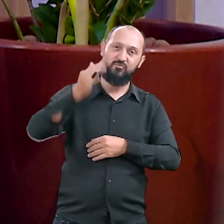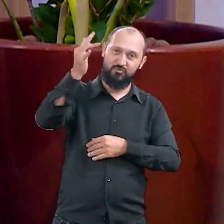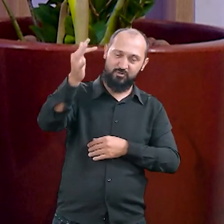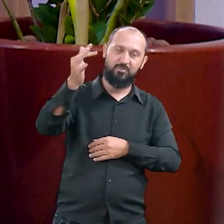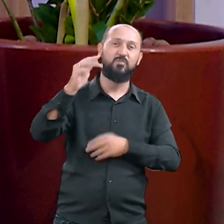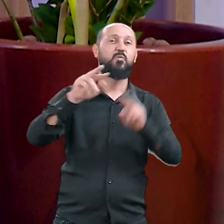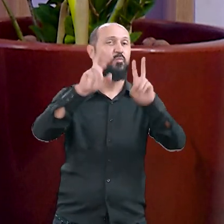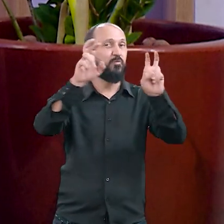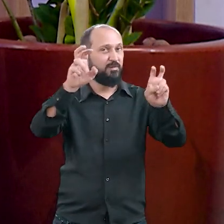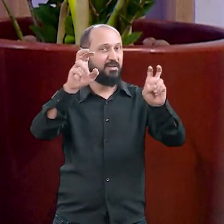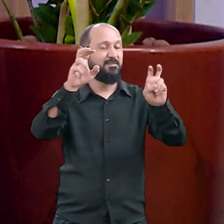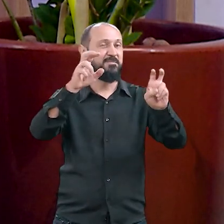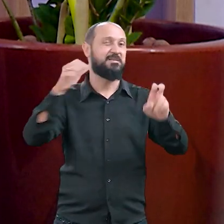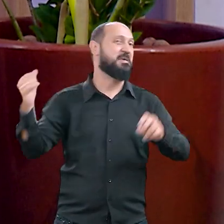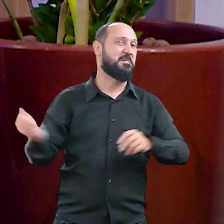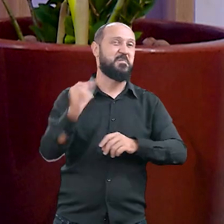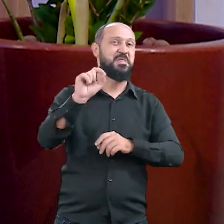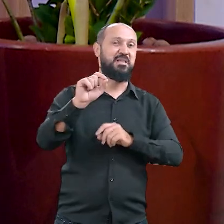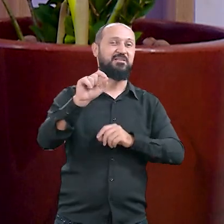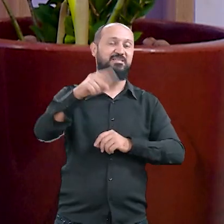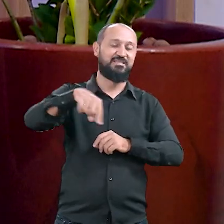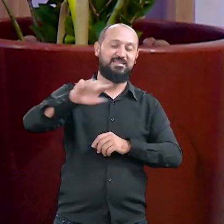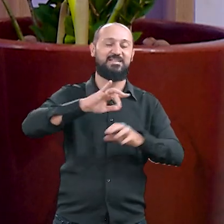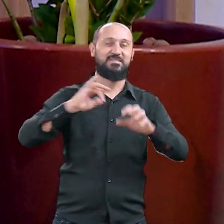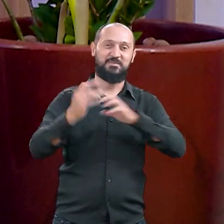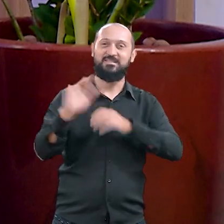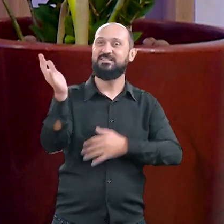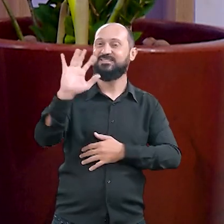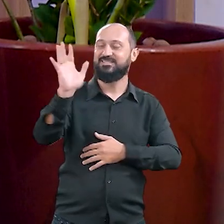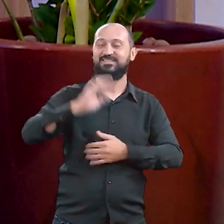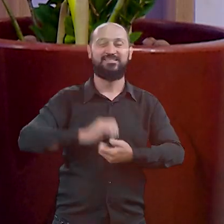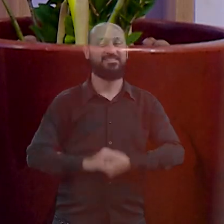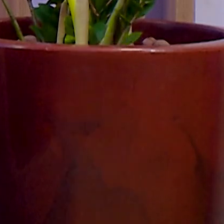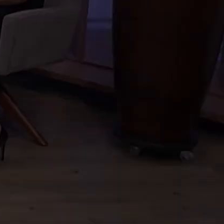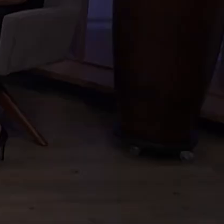programação, a respeito da inteligência artificial, para não temer e de repente